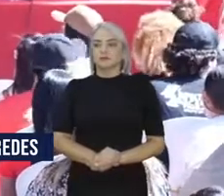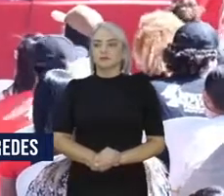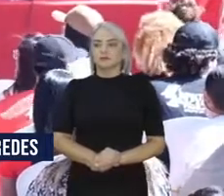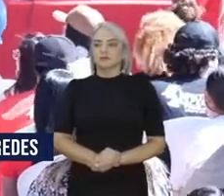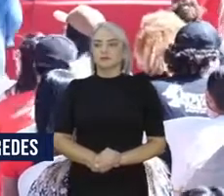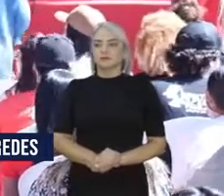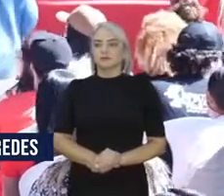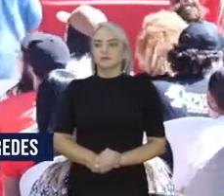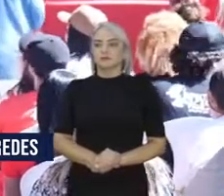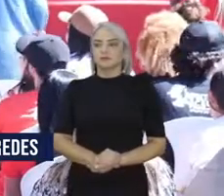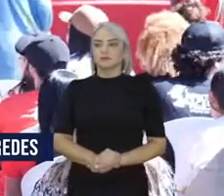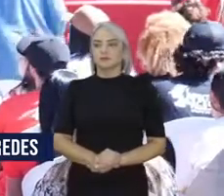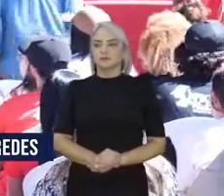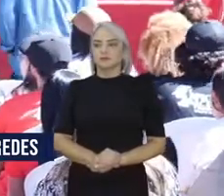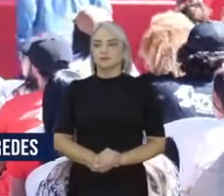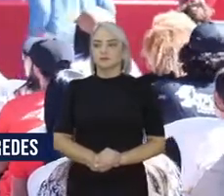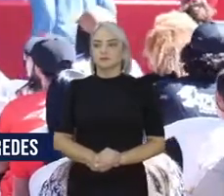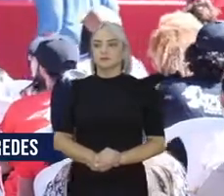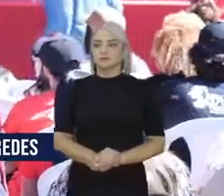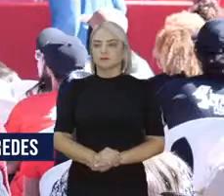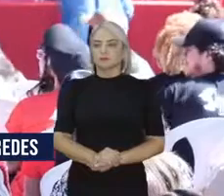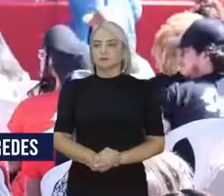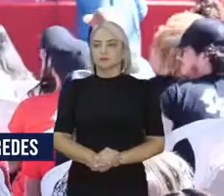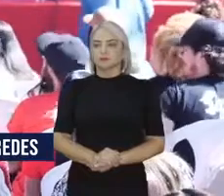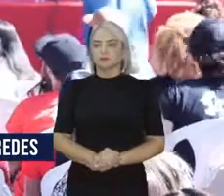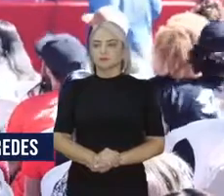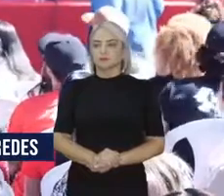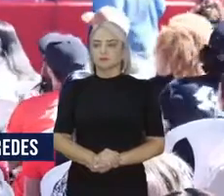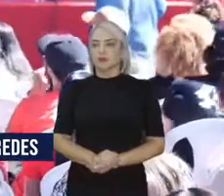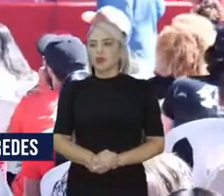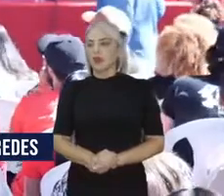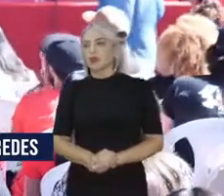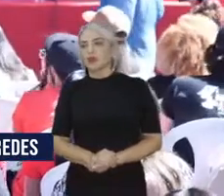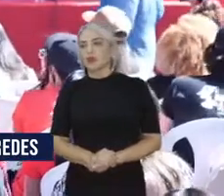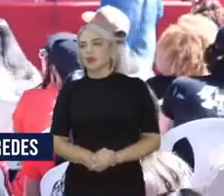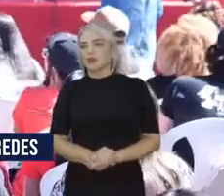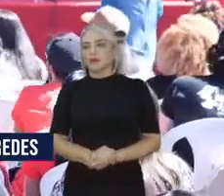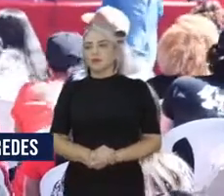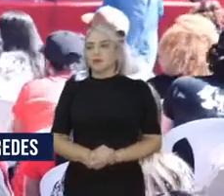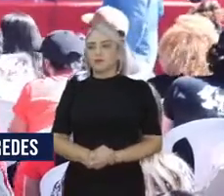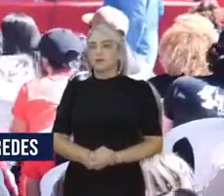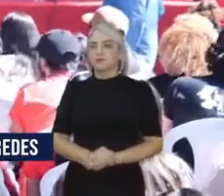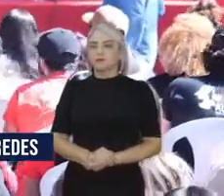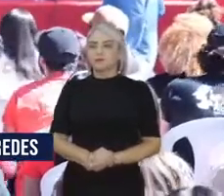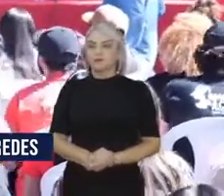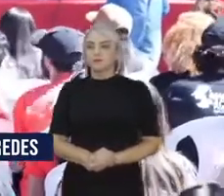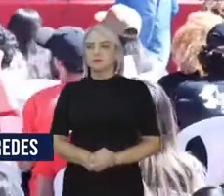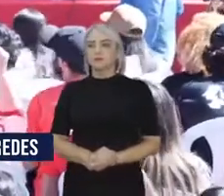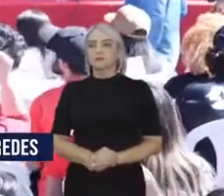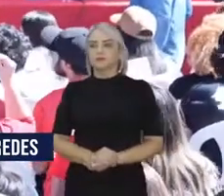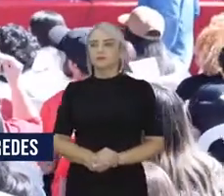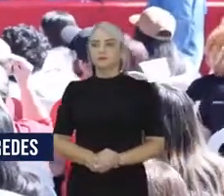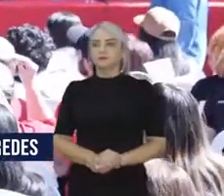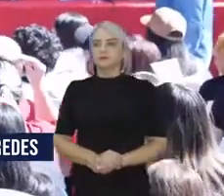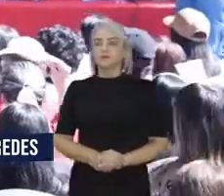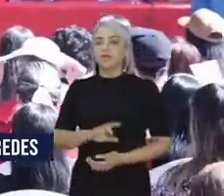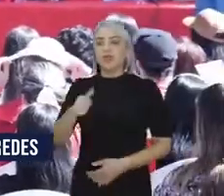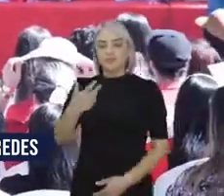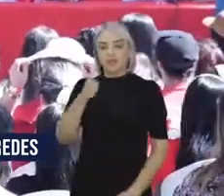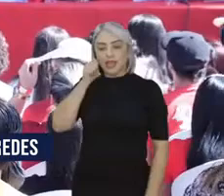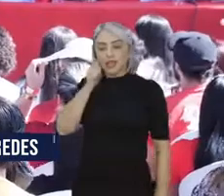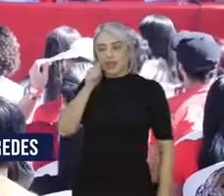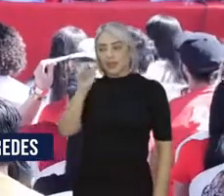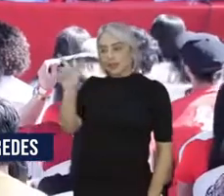Ei, olha a Heloísa fazendo dela ali, mexendo dela, viu? Gente, essa garotinha, quando ela